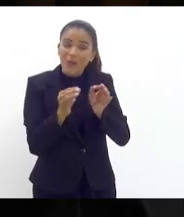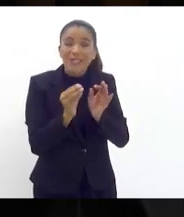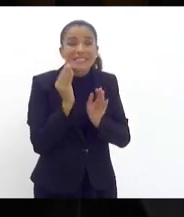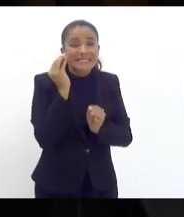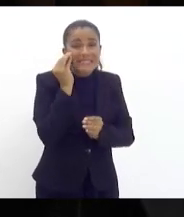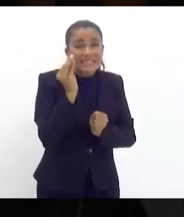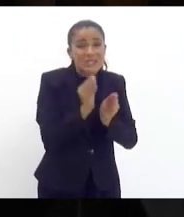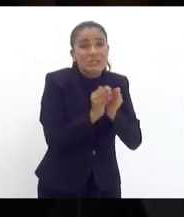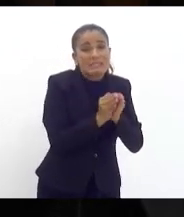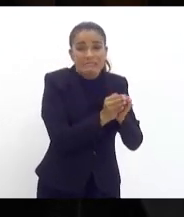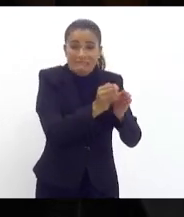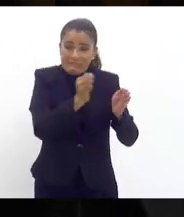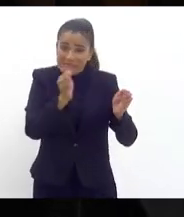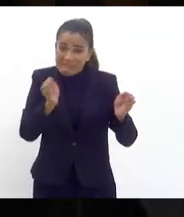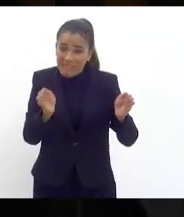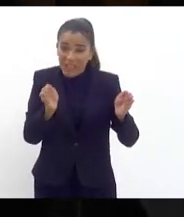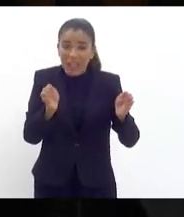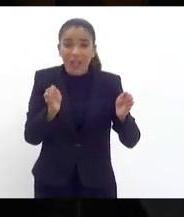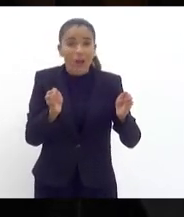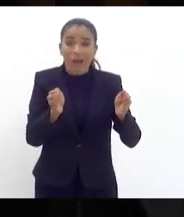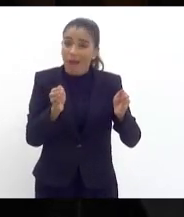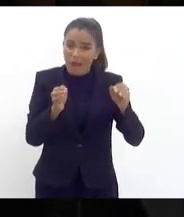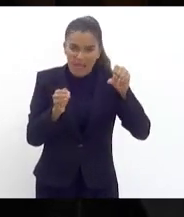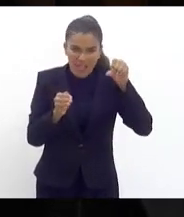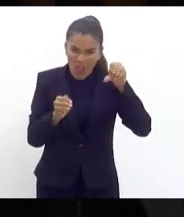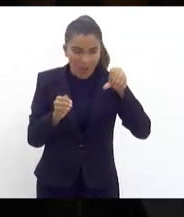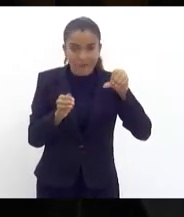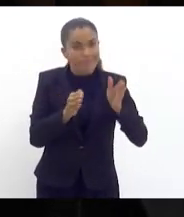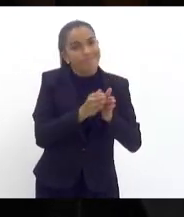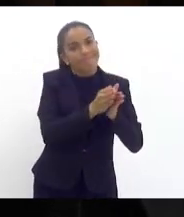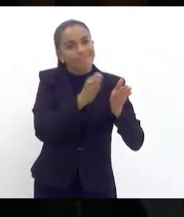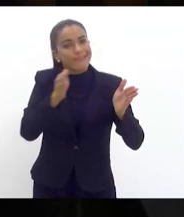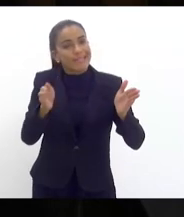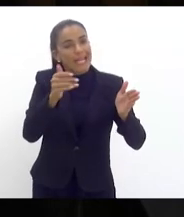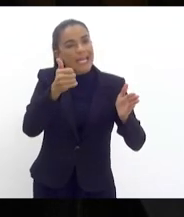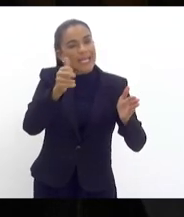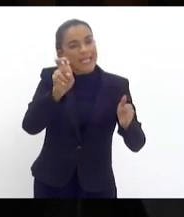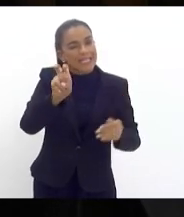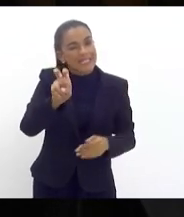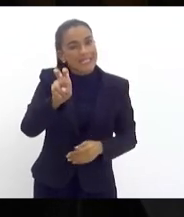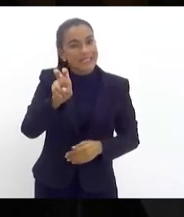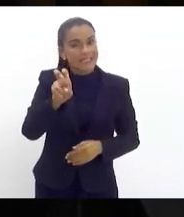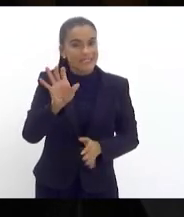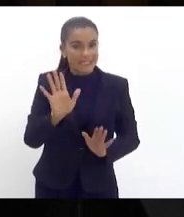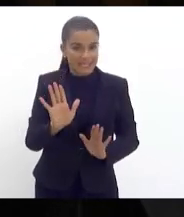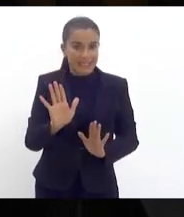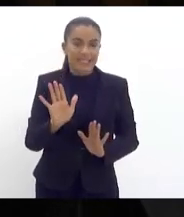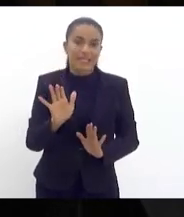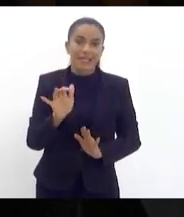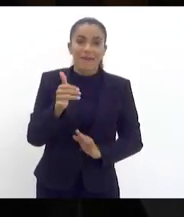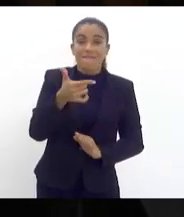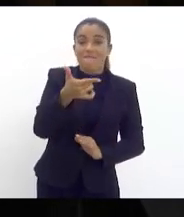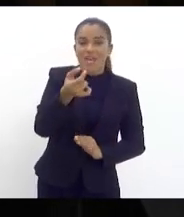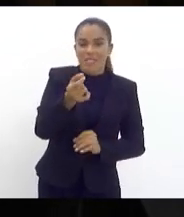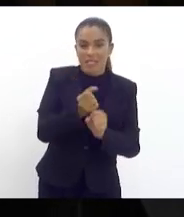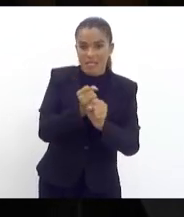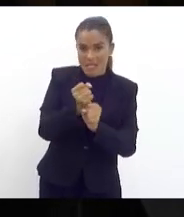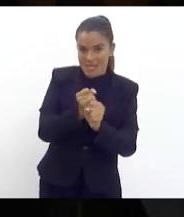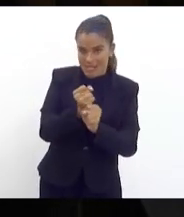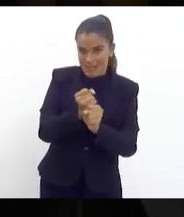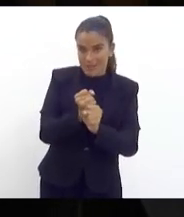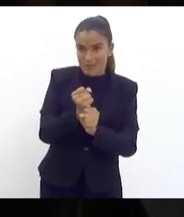de 9 para 15 ou 20 anos do período do programa de ajuda,